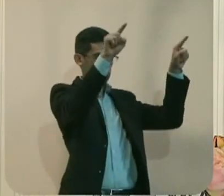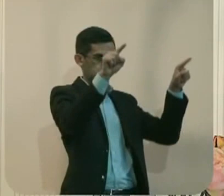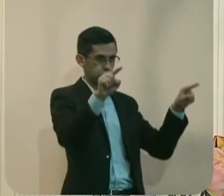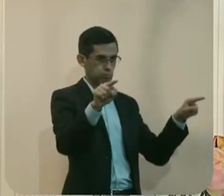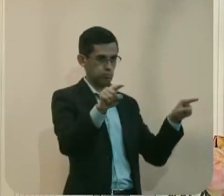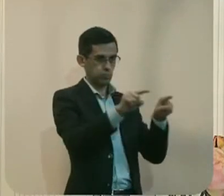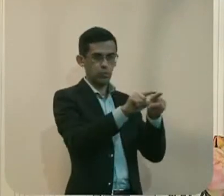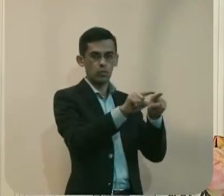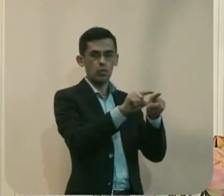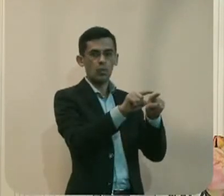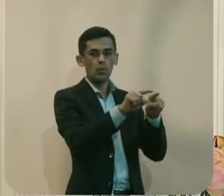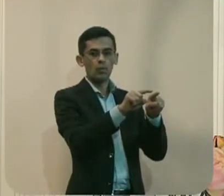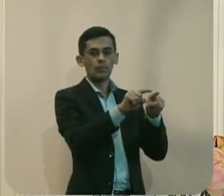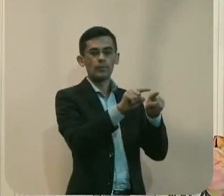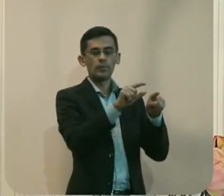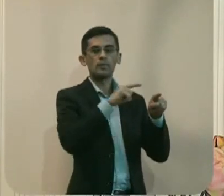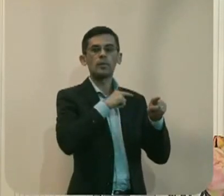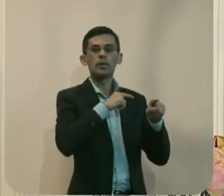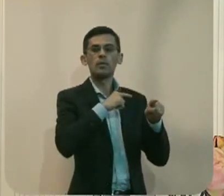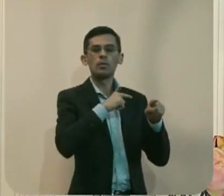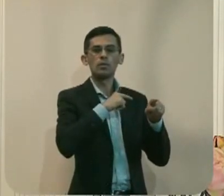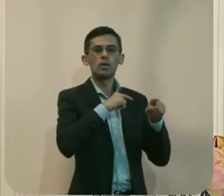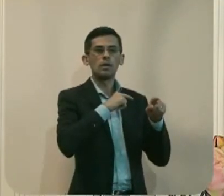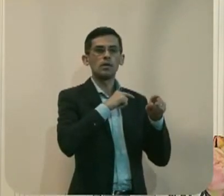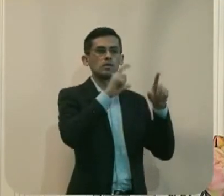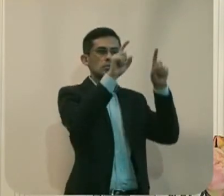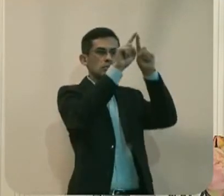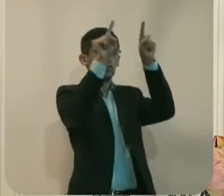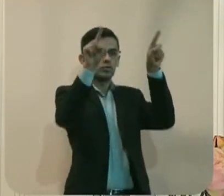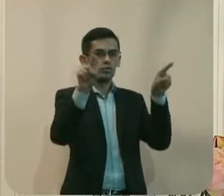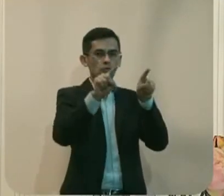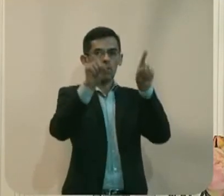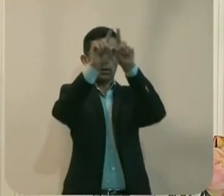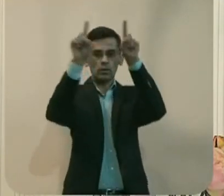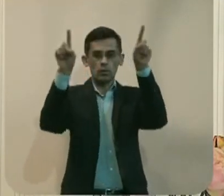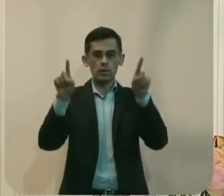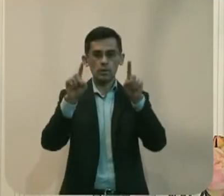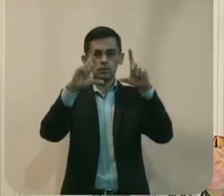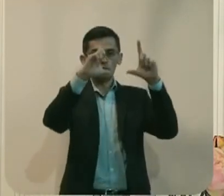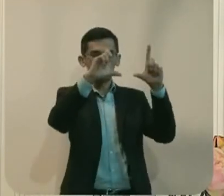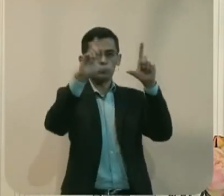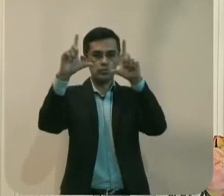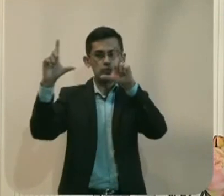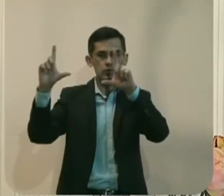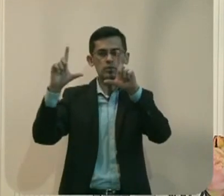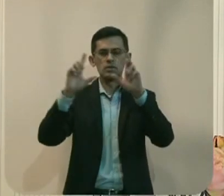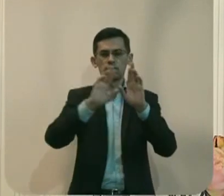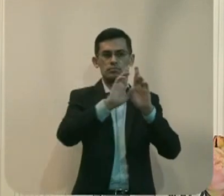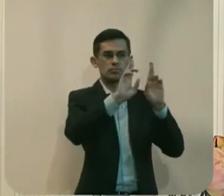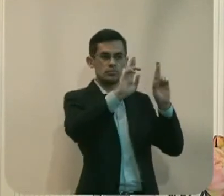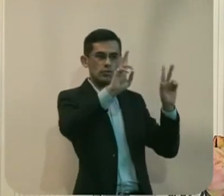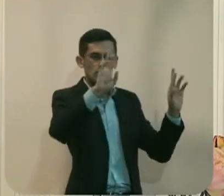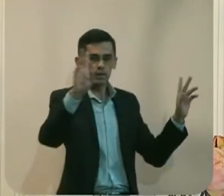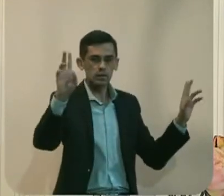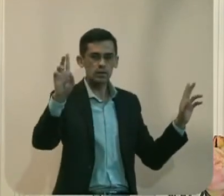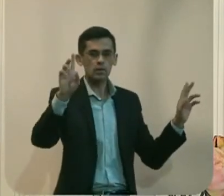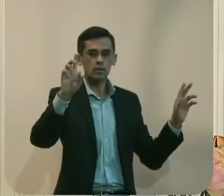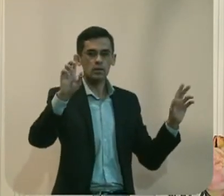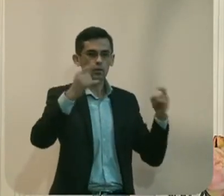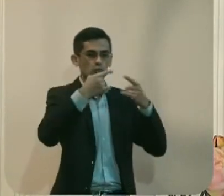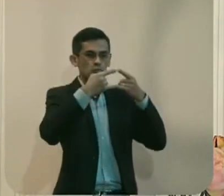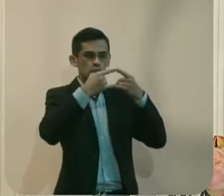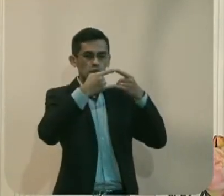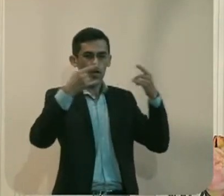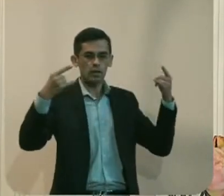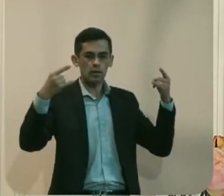é, e colocado em vários quadrinhos, não é, com vidro na frente, o cheque